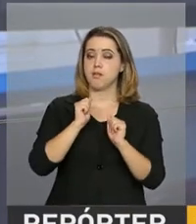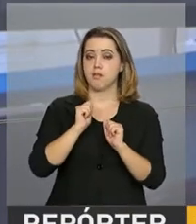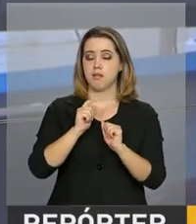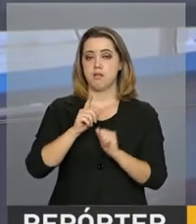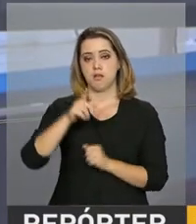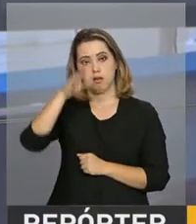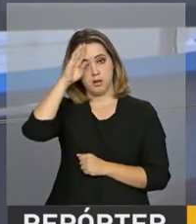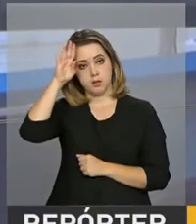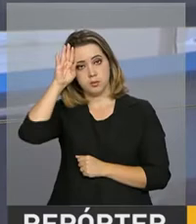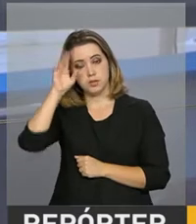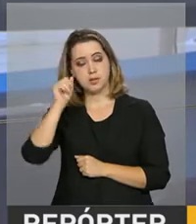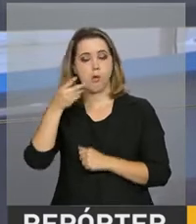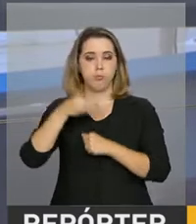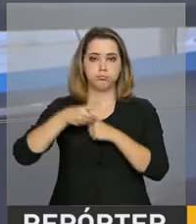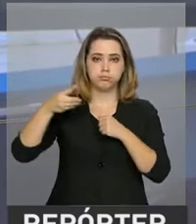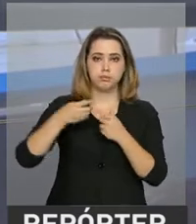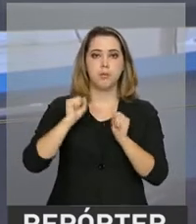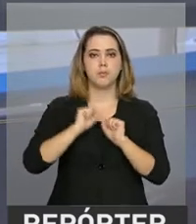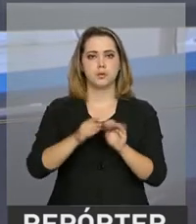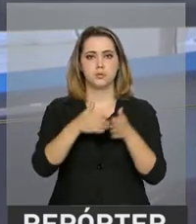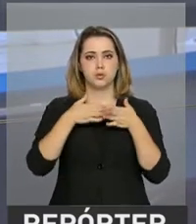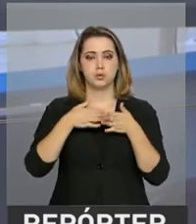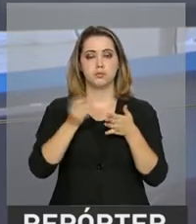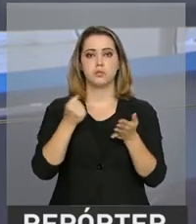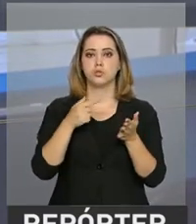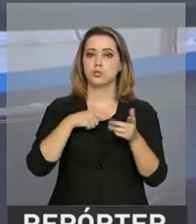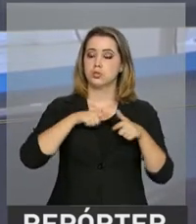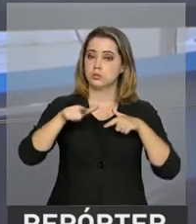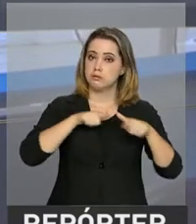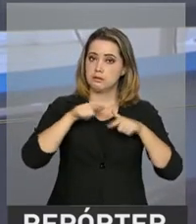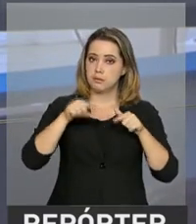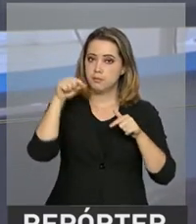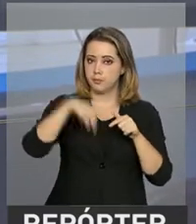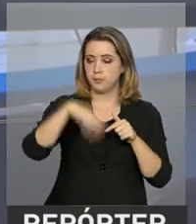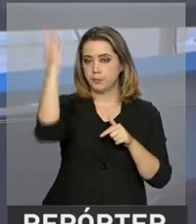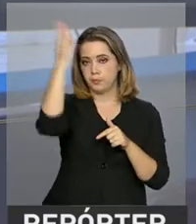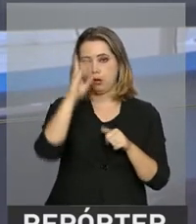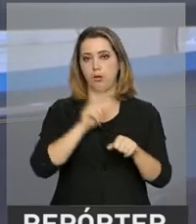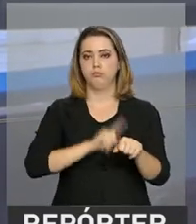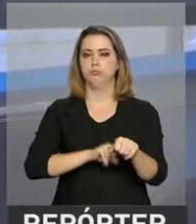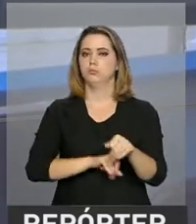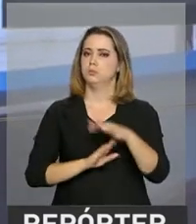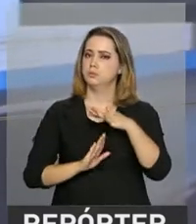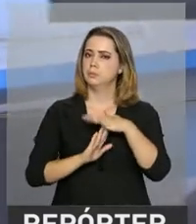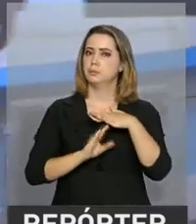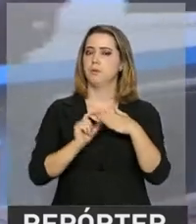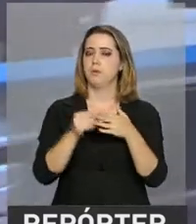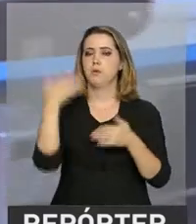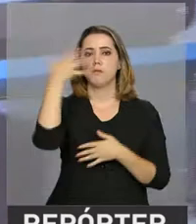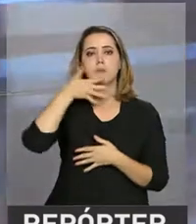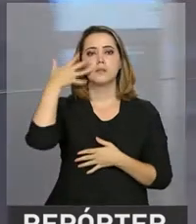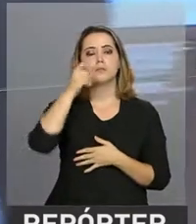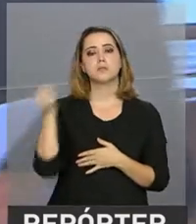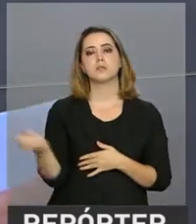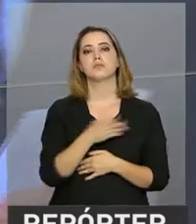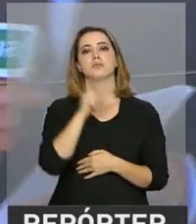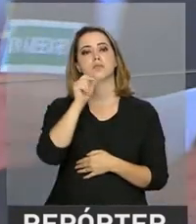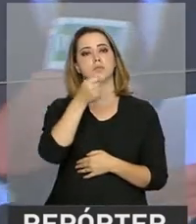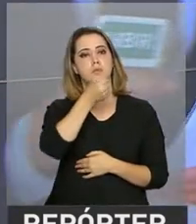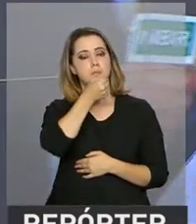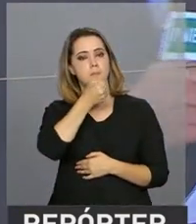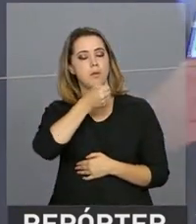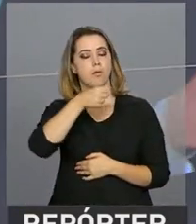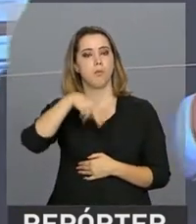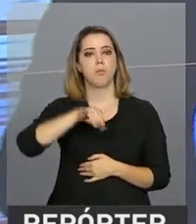graduação e pós-graduação já podem solicitar o status de trabalhador temporário no Brasil. Quem vai explicar essa novidade para a gente é o